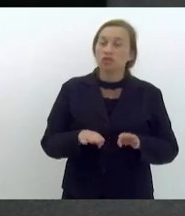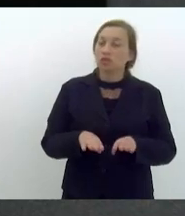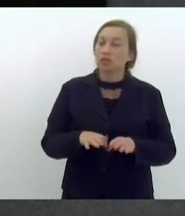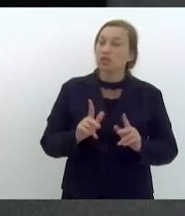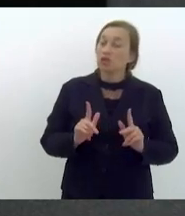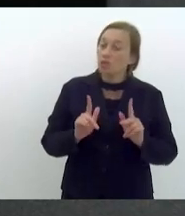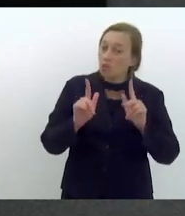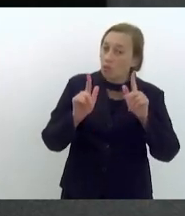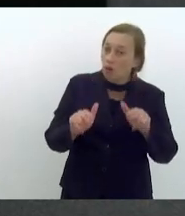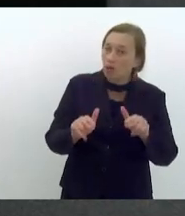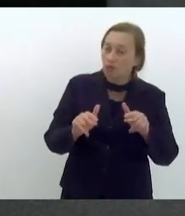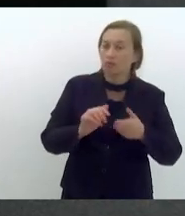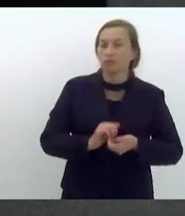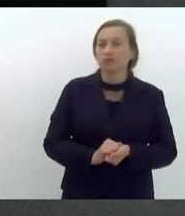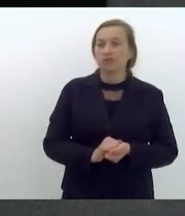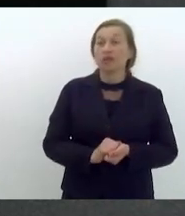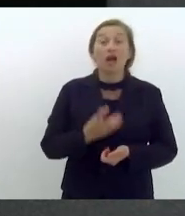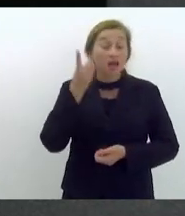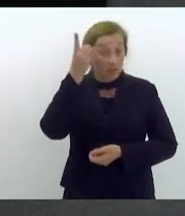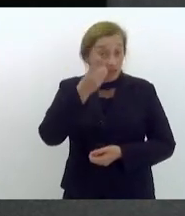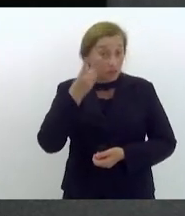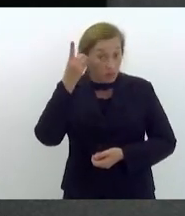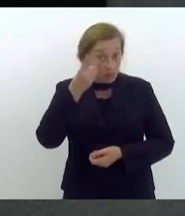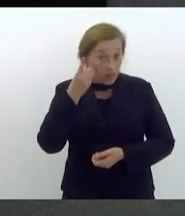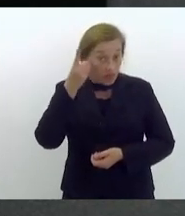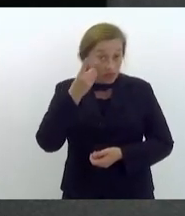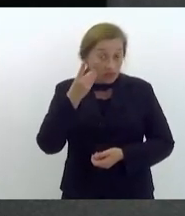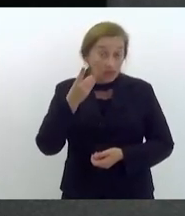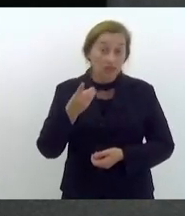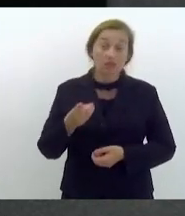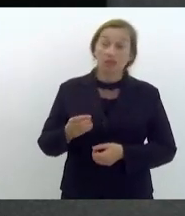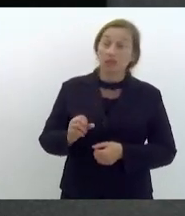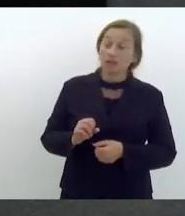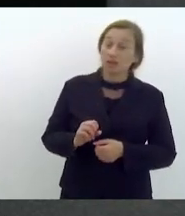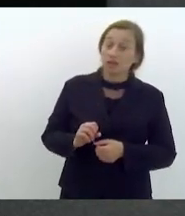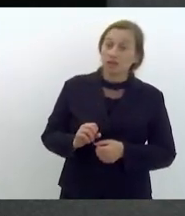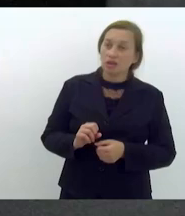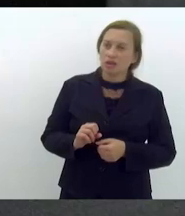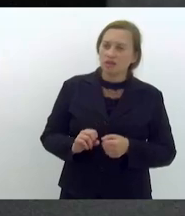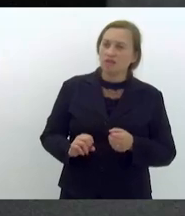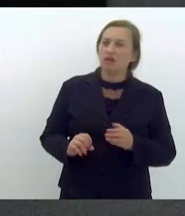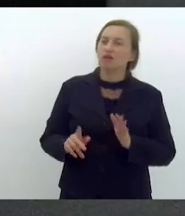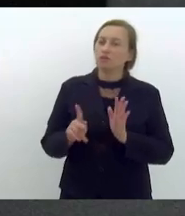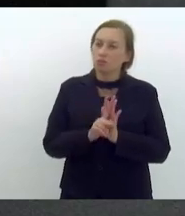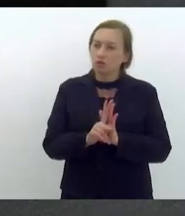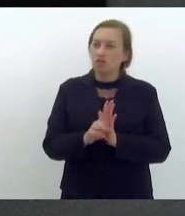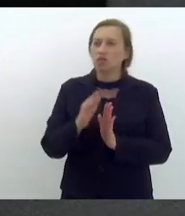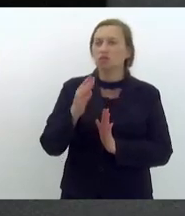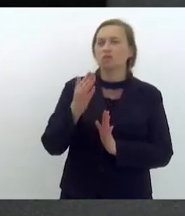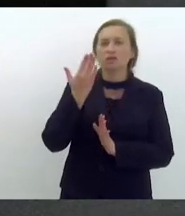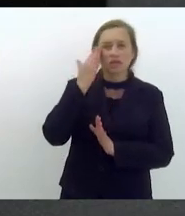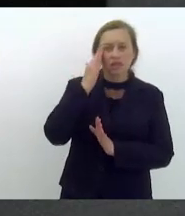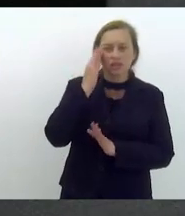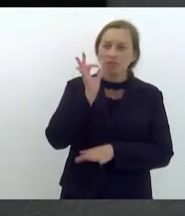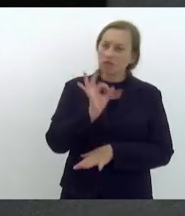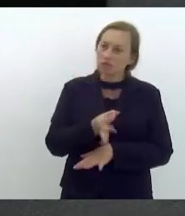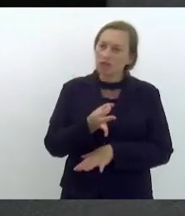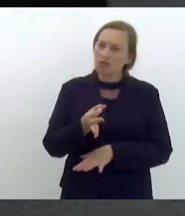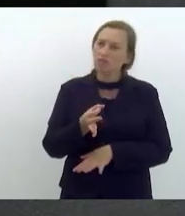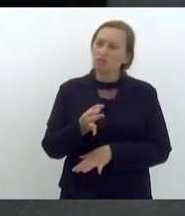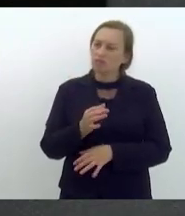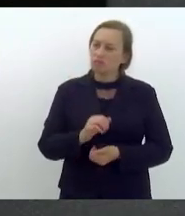que a deputada que fez o projeto tinha a melhor das intenções estou sendo muito sincero